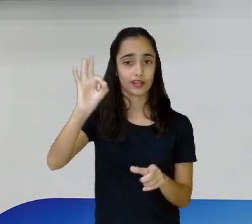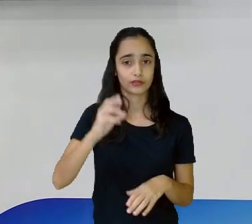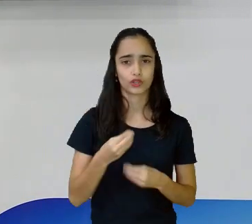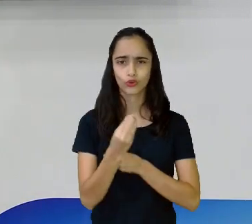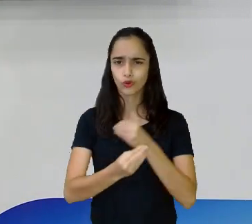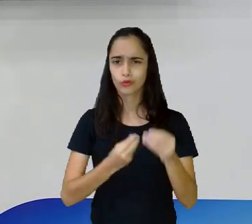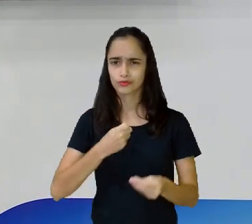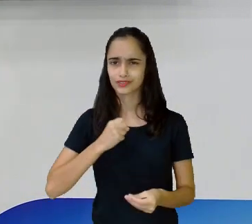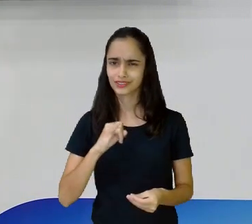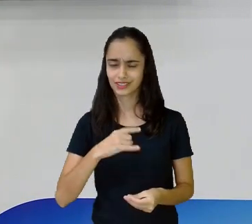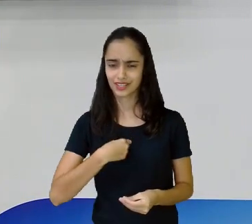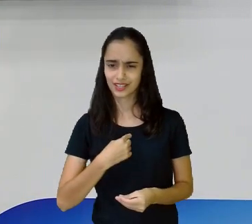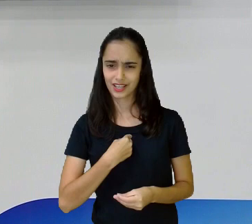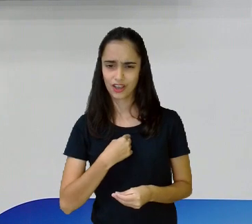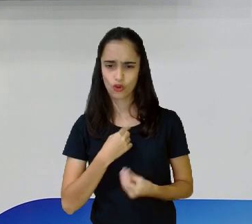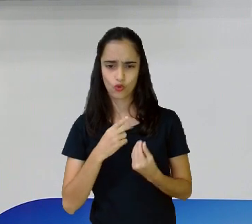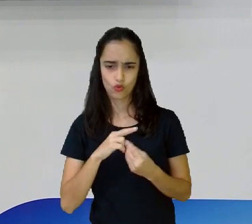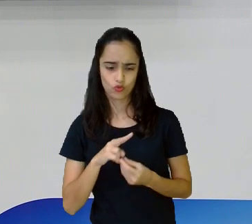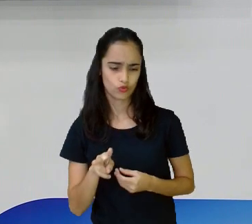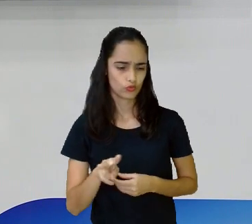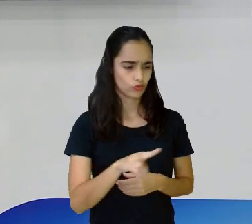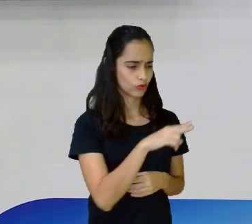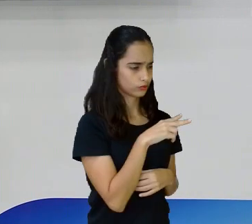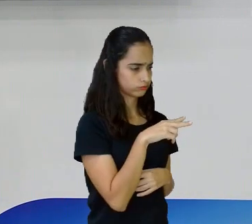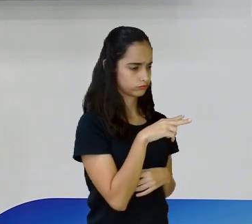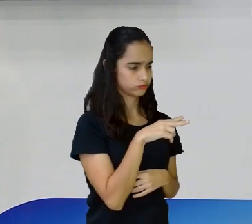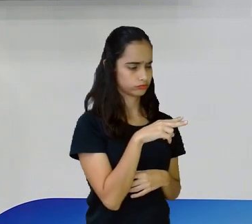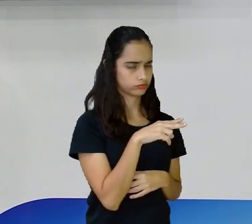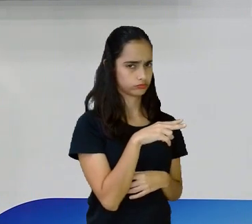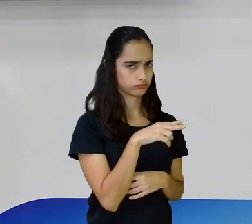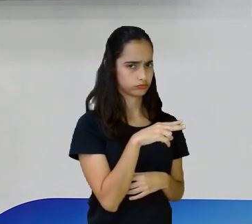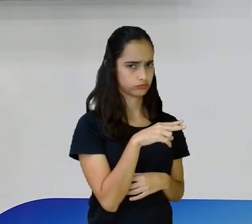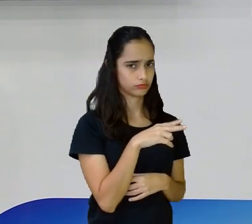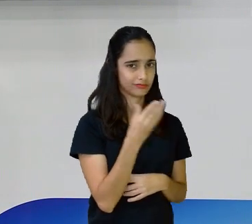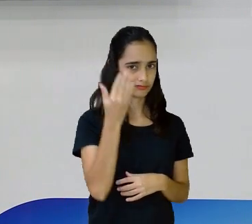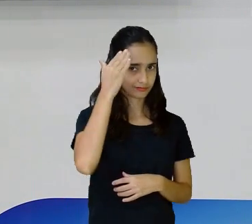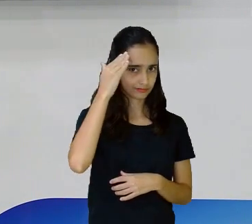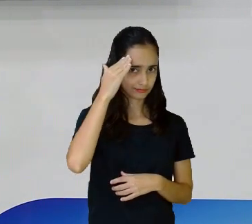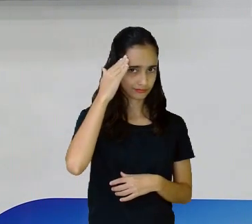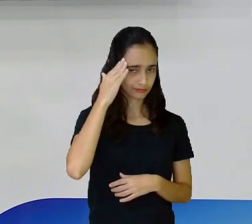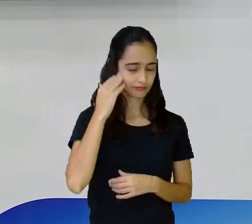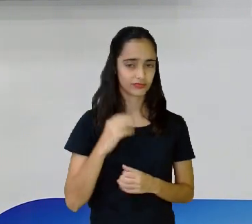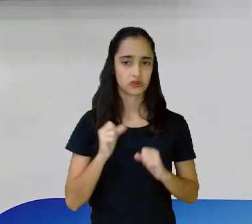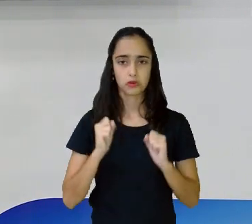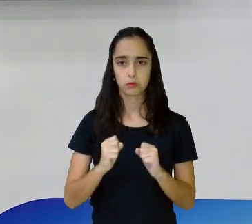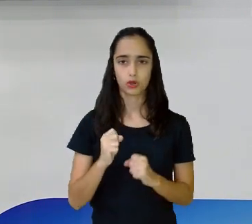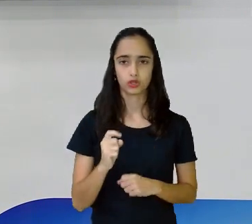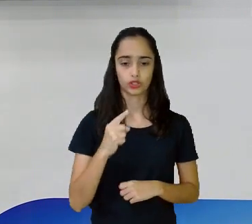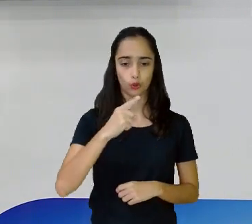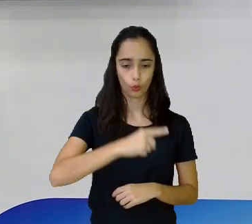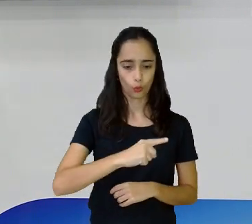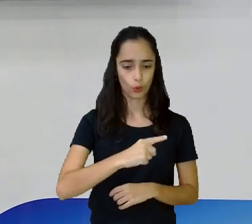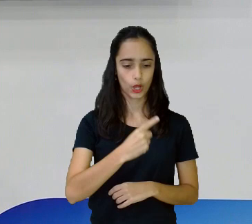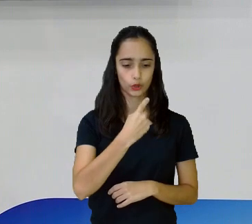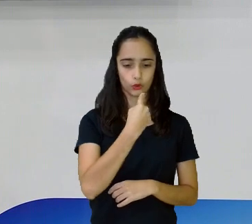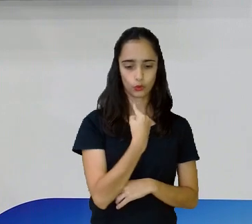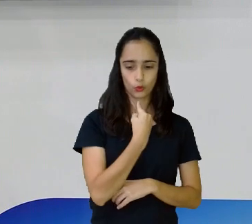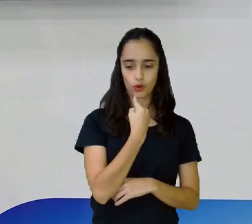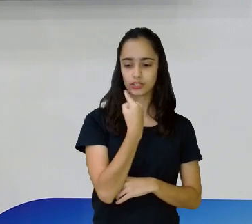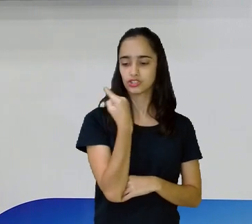virado uma vez só. 1, 2, 180,